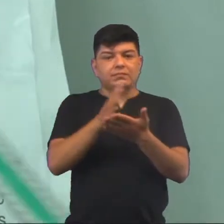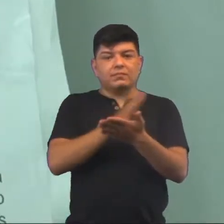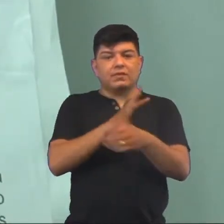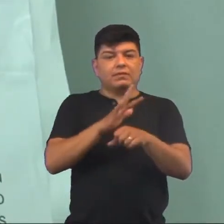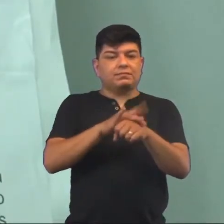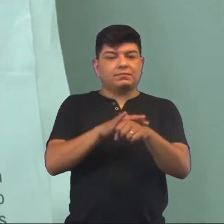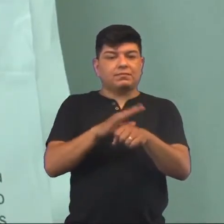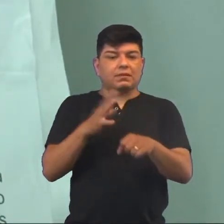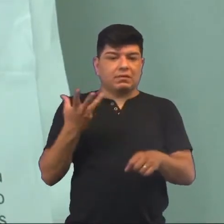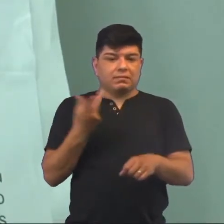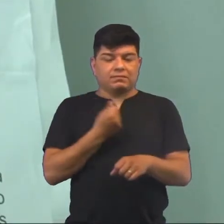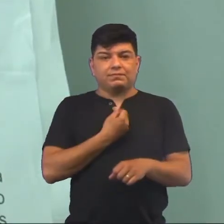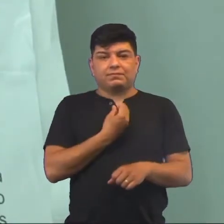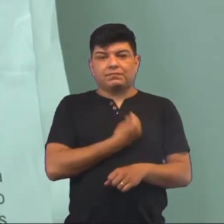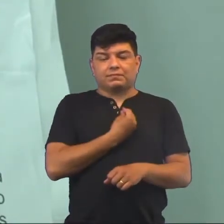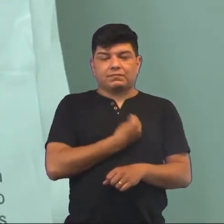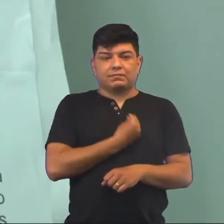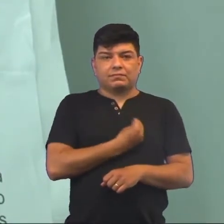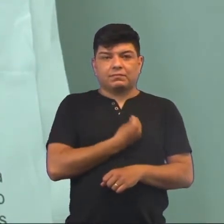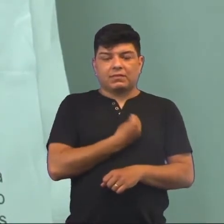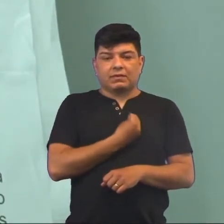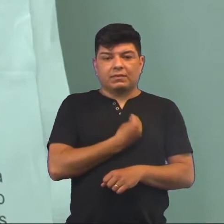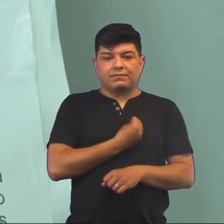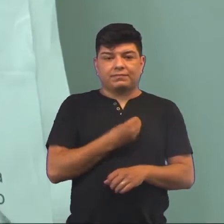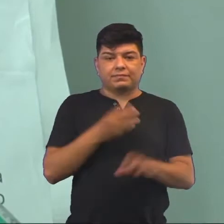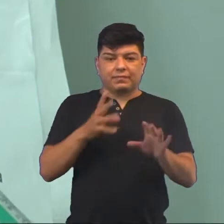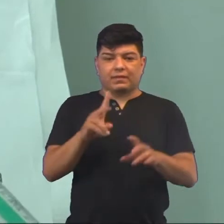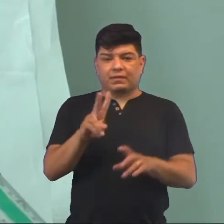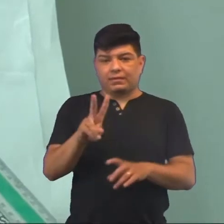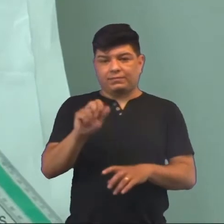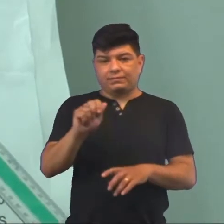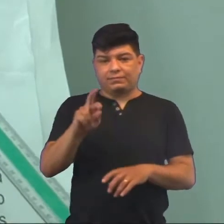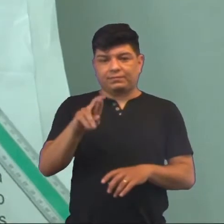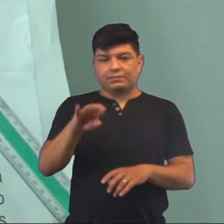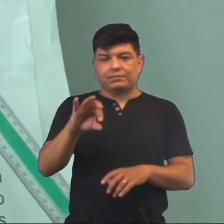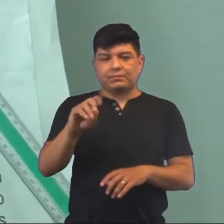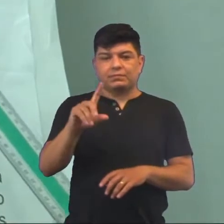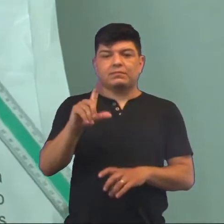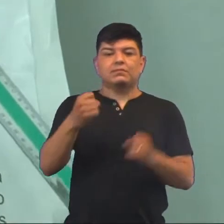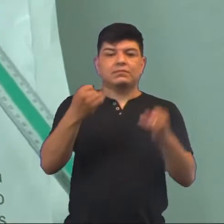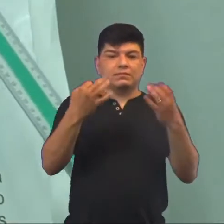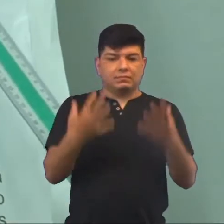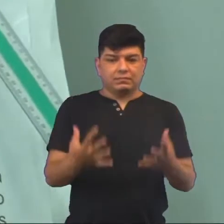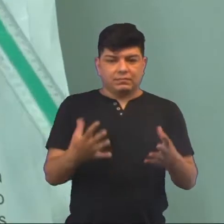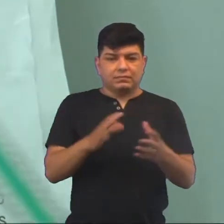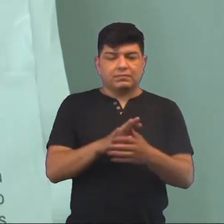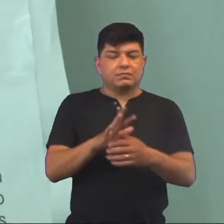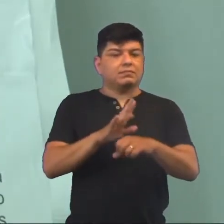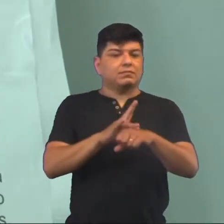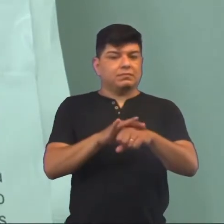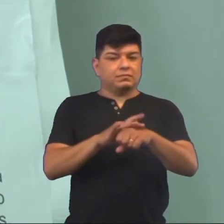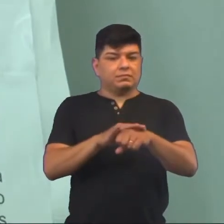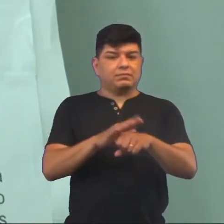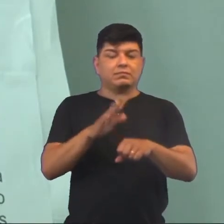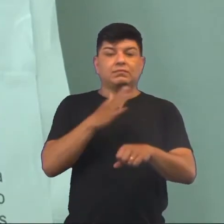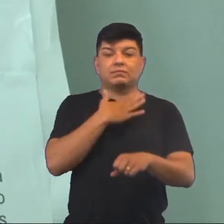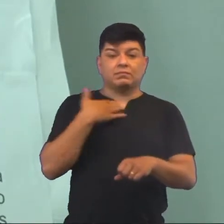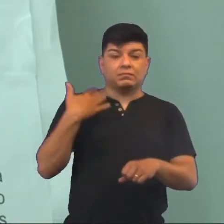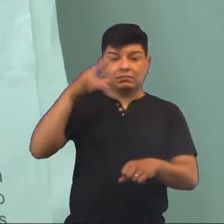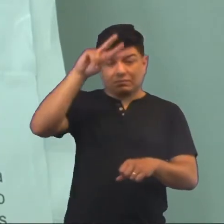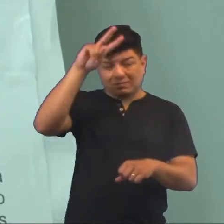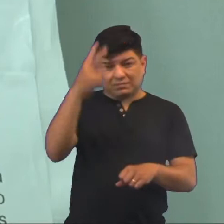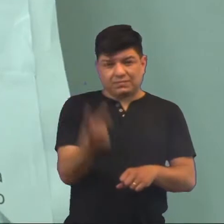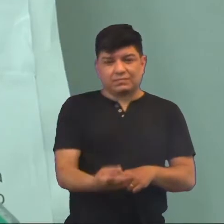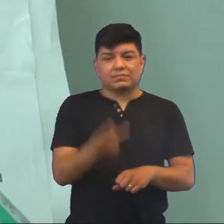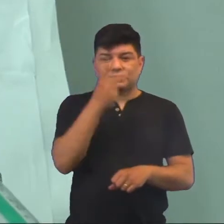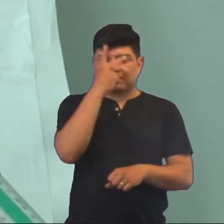doenças salva milhões de vidas. O caso da varíola exemplifica bem isso. A doença matou cerca de